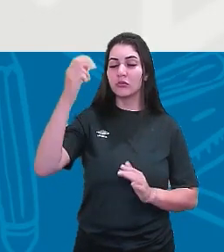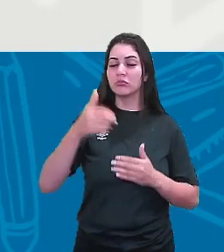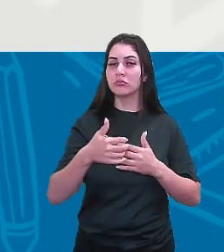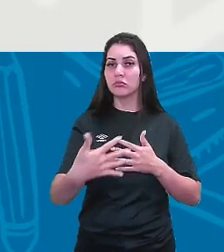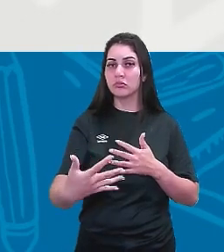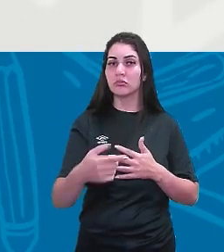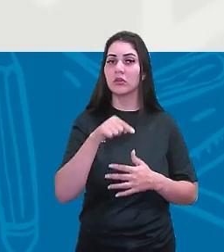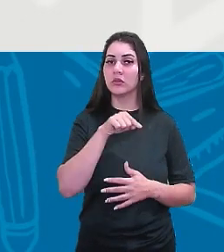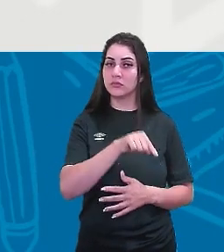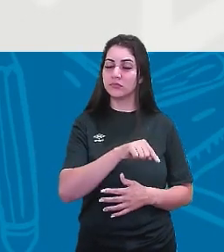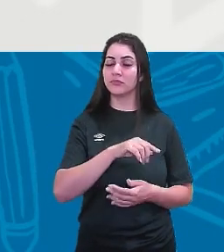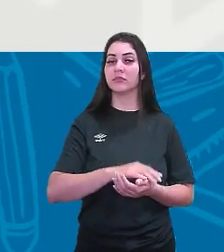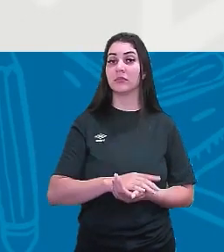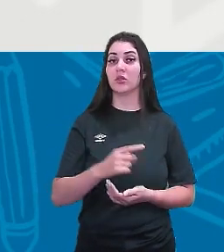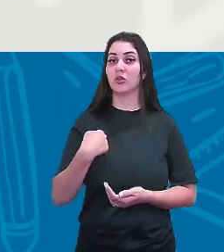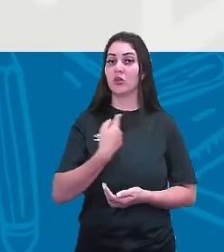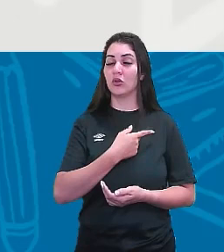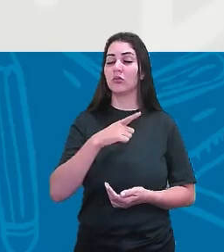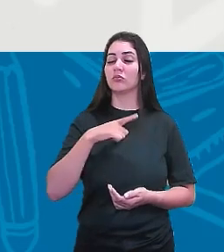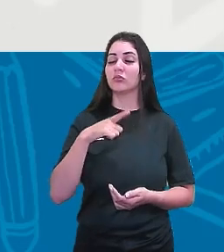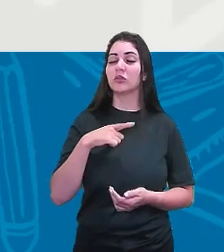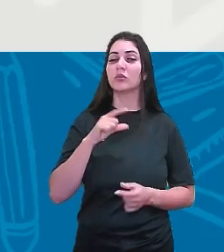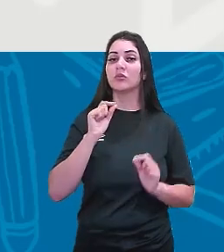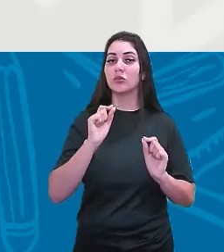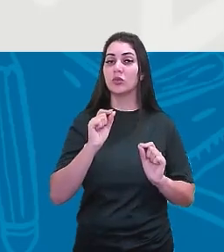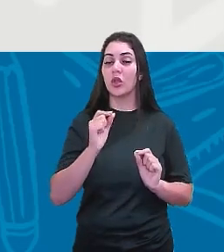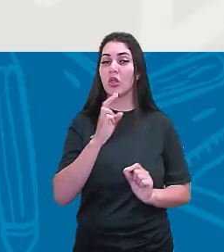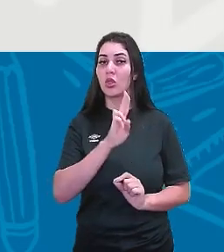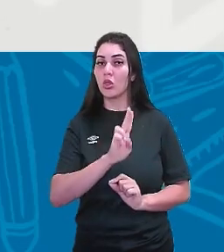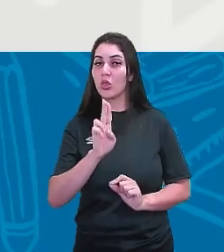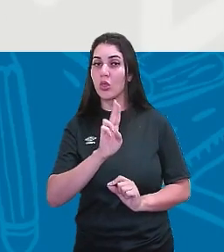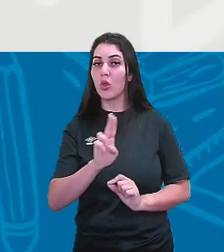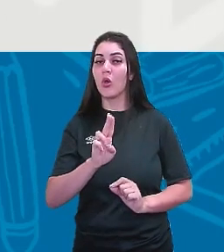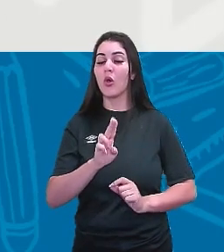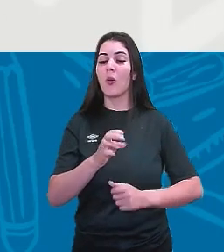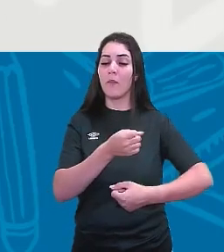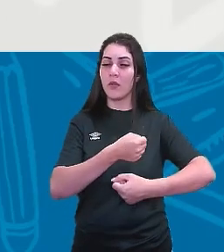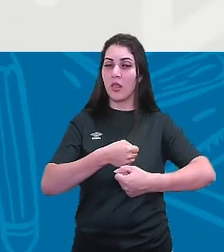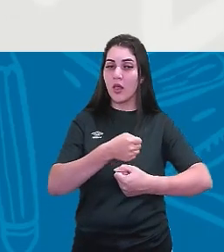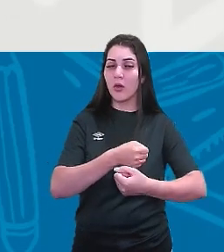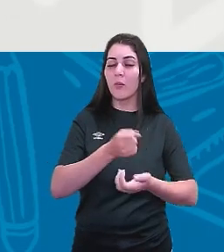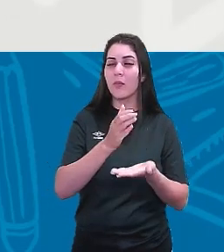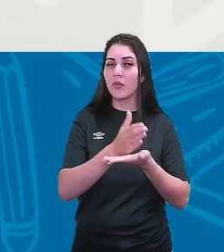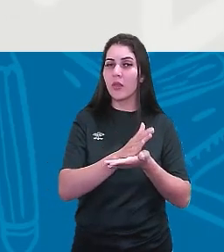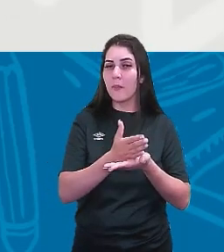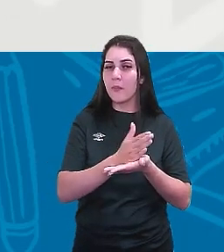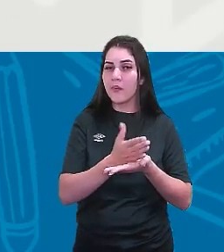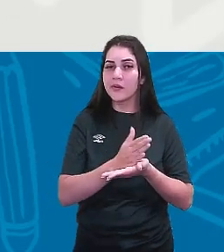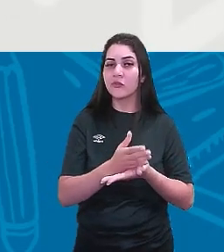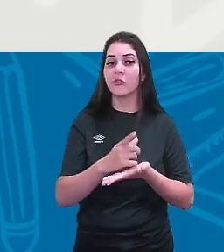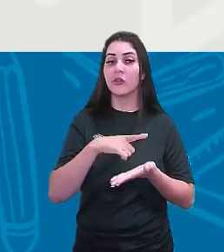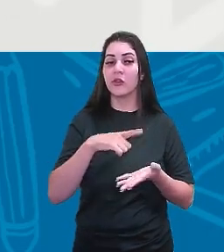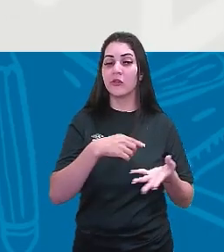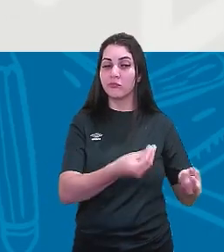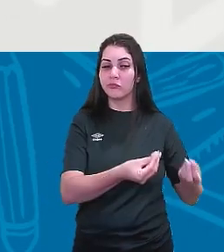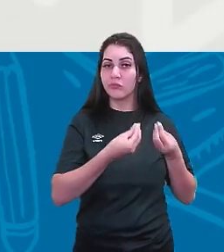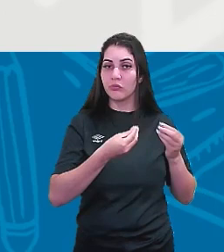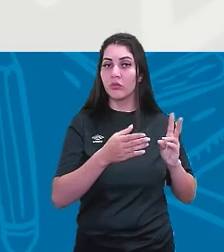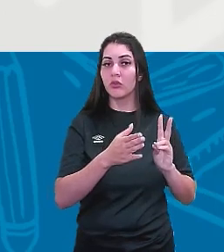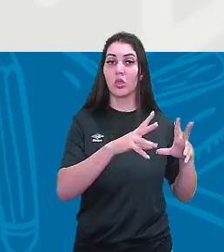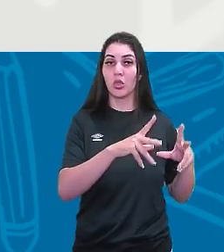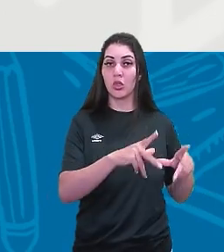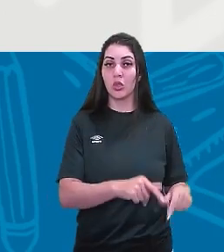decorrente a isso. A gente tem nomes, culinária, a macaxeira, que vem dos índios. Então, tudo isso